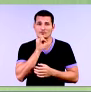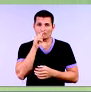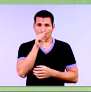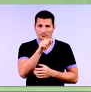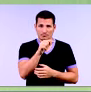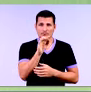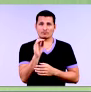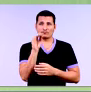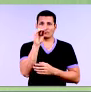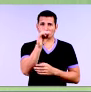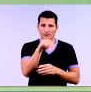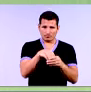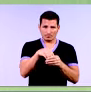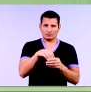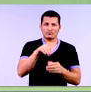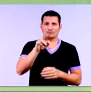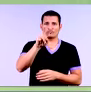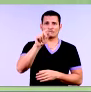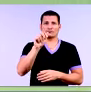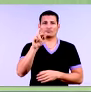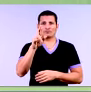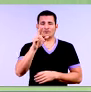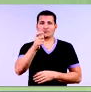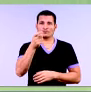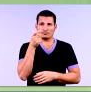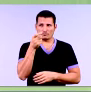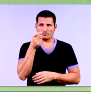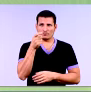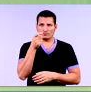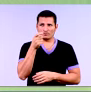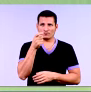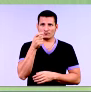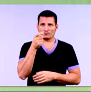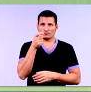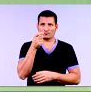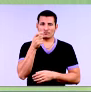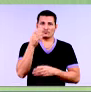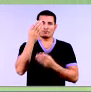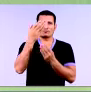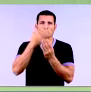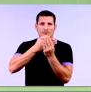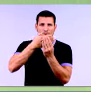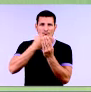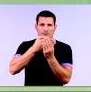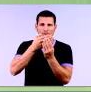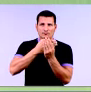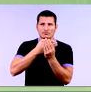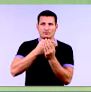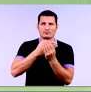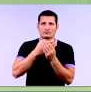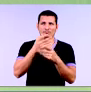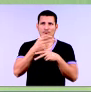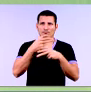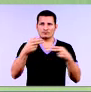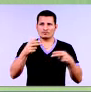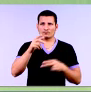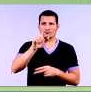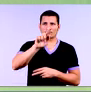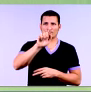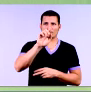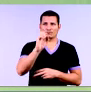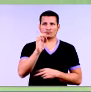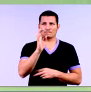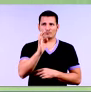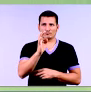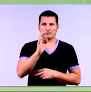estamos colocando dentro da variável x, pegando do documento o elemento